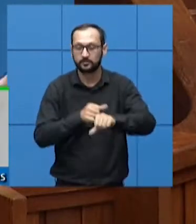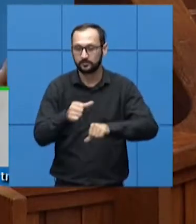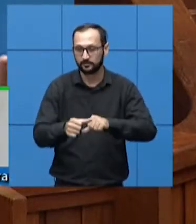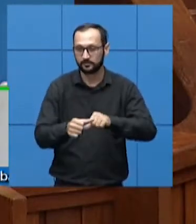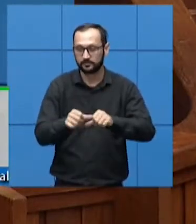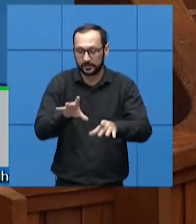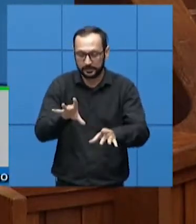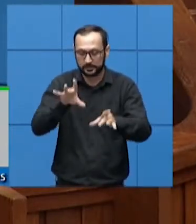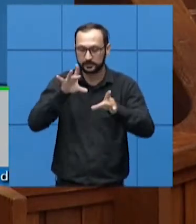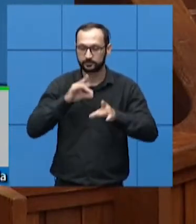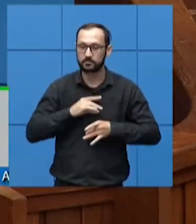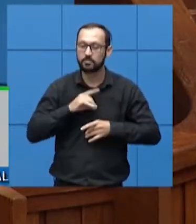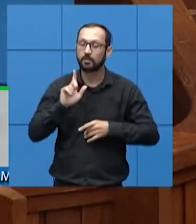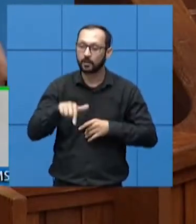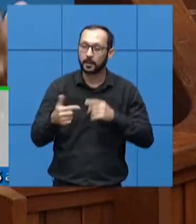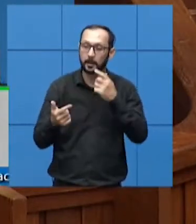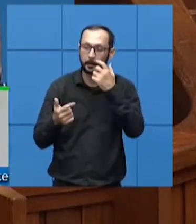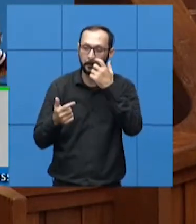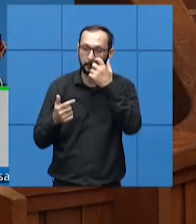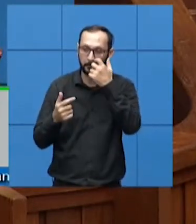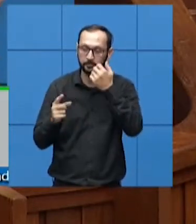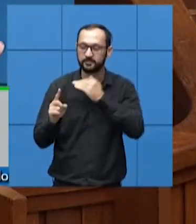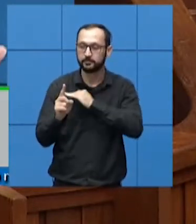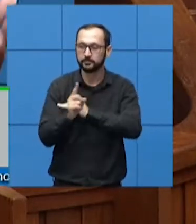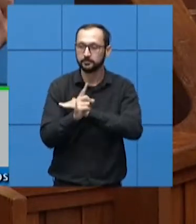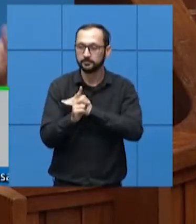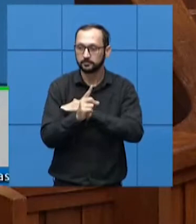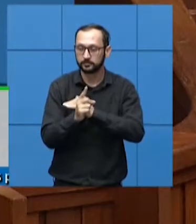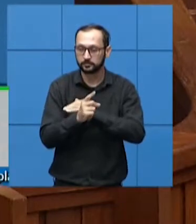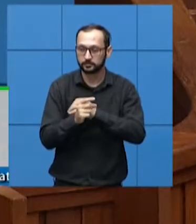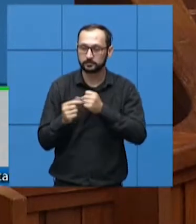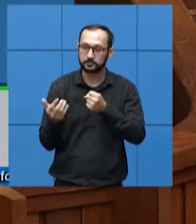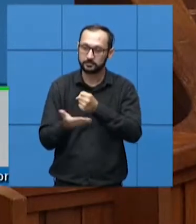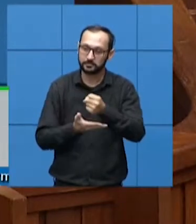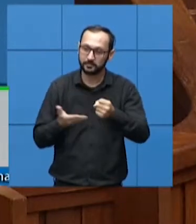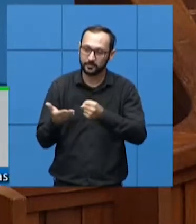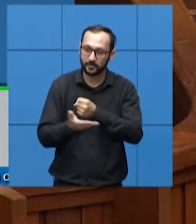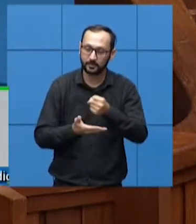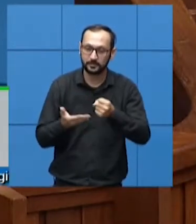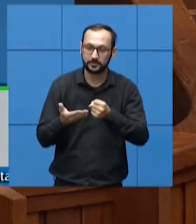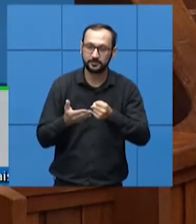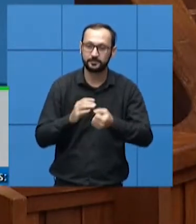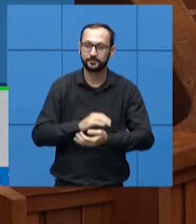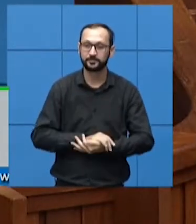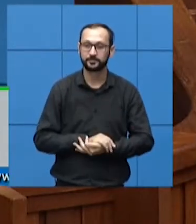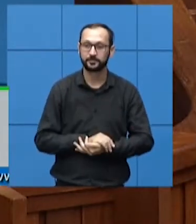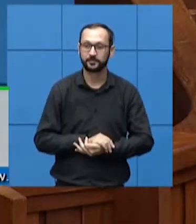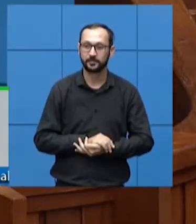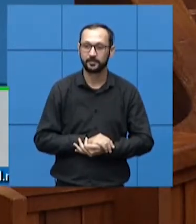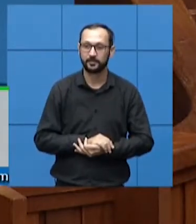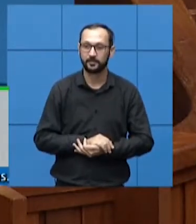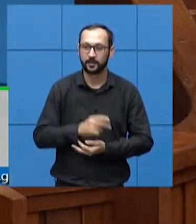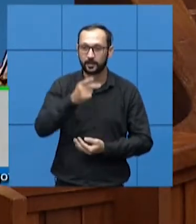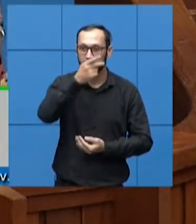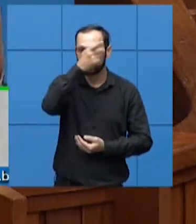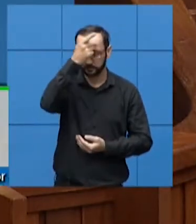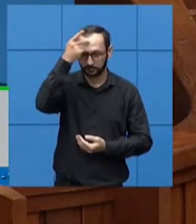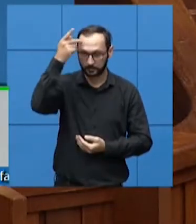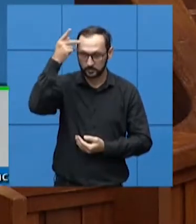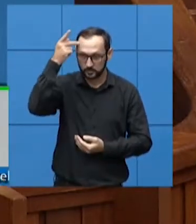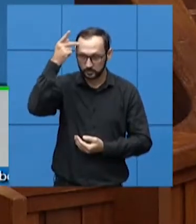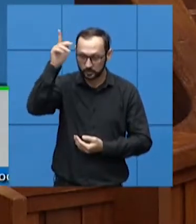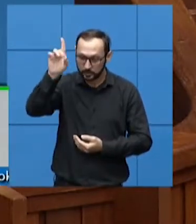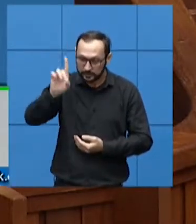humanização passa por atender às necessidades básicas e essenciais do ser humano, das pessoas com deficiência